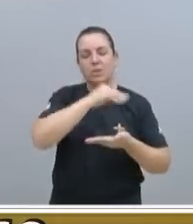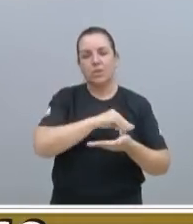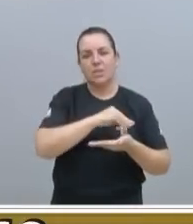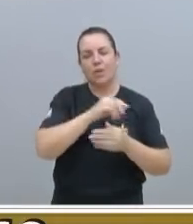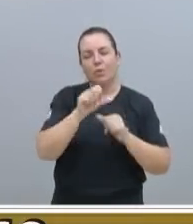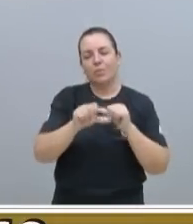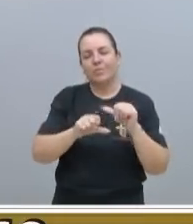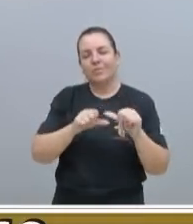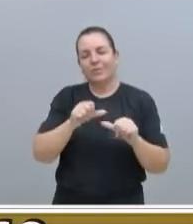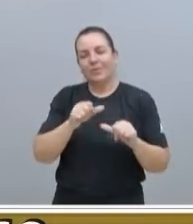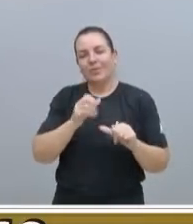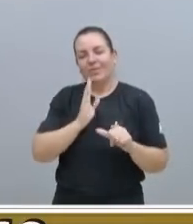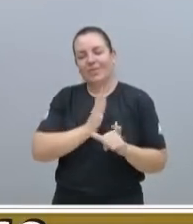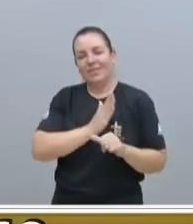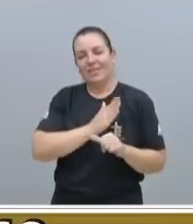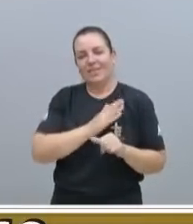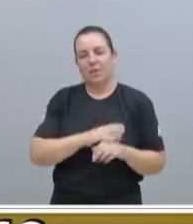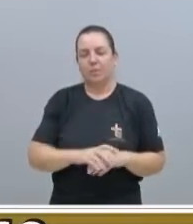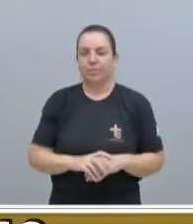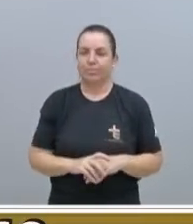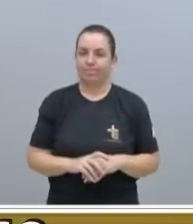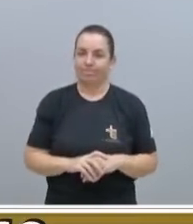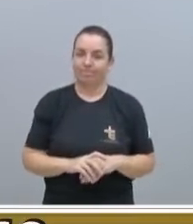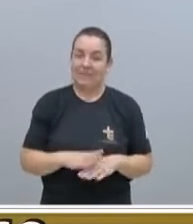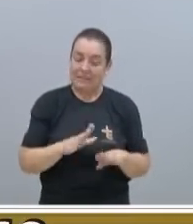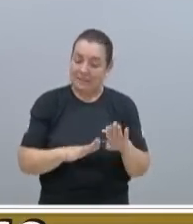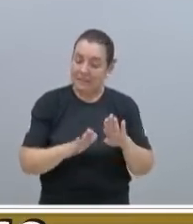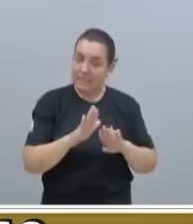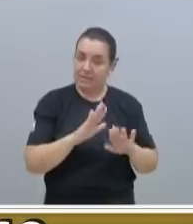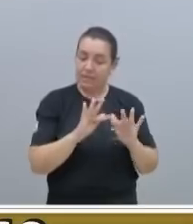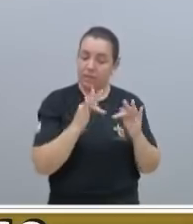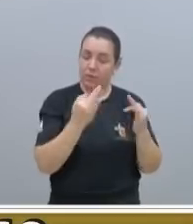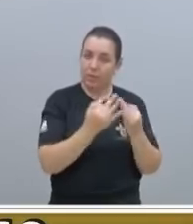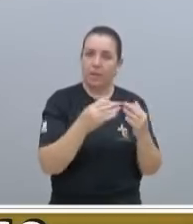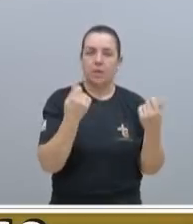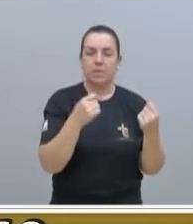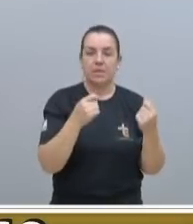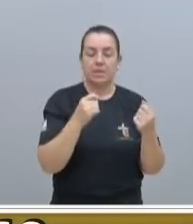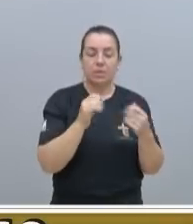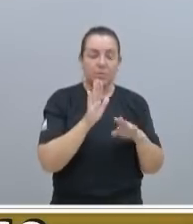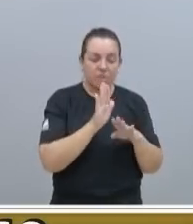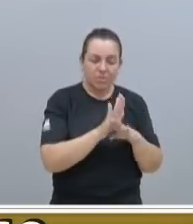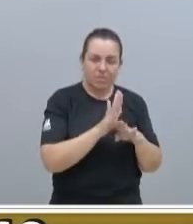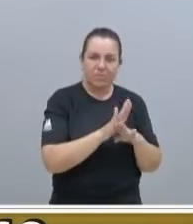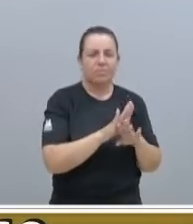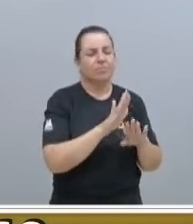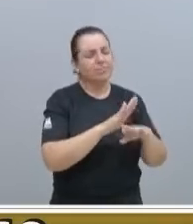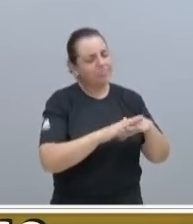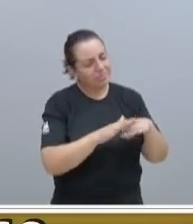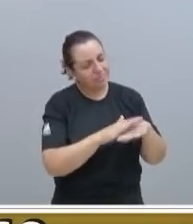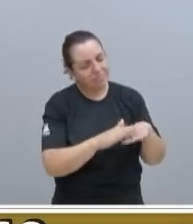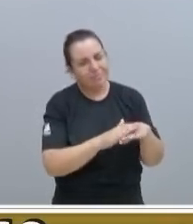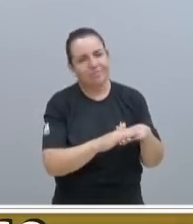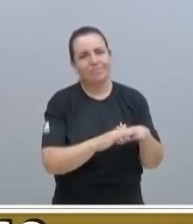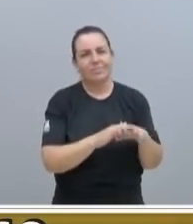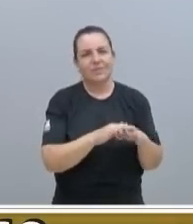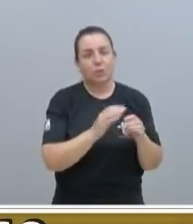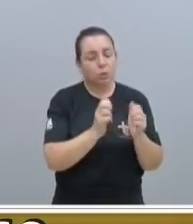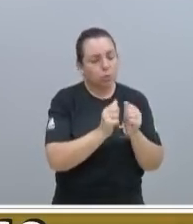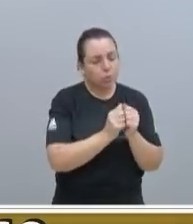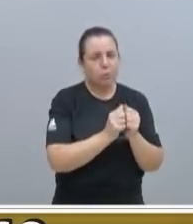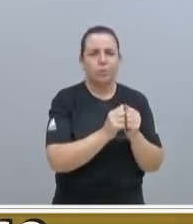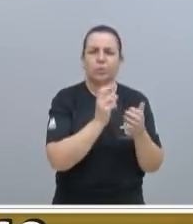talvez na família a gente ia pegar um pouco mais leve e se mais atenciosos mais presentes